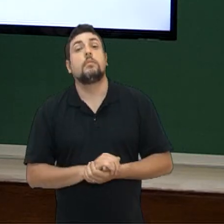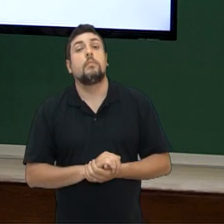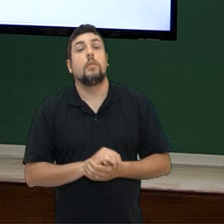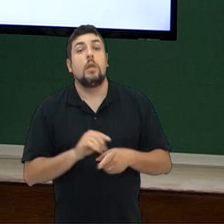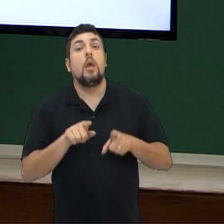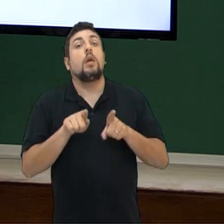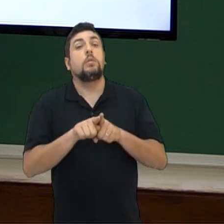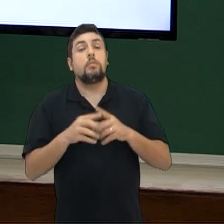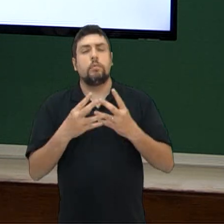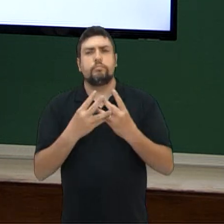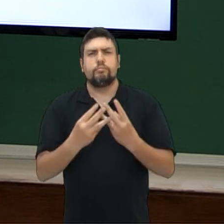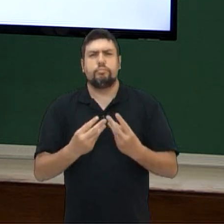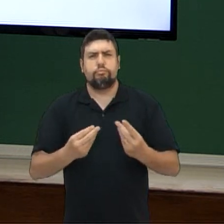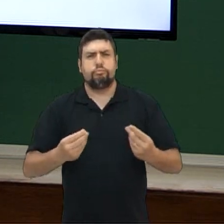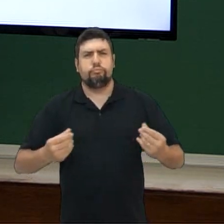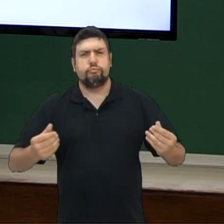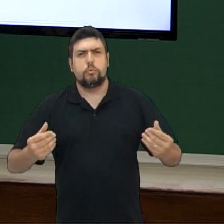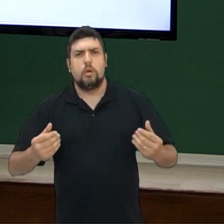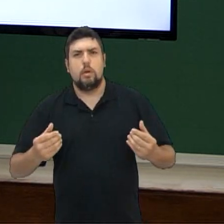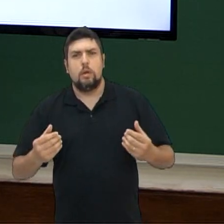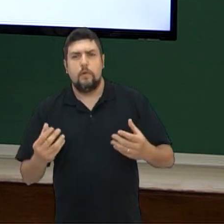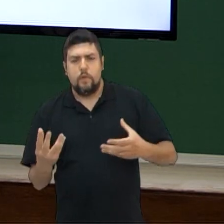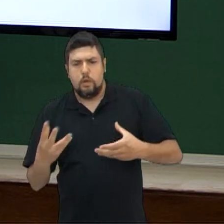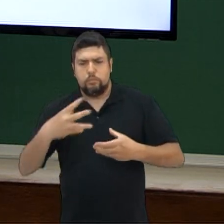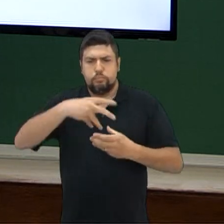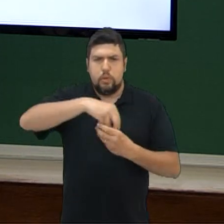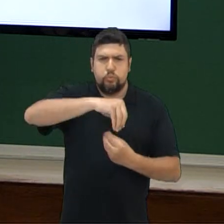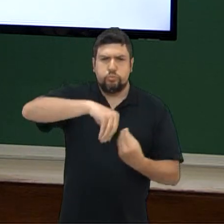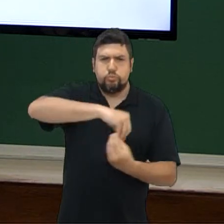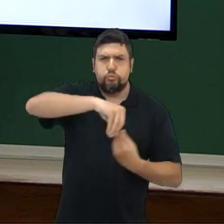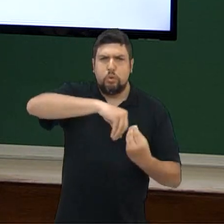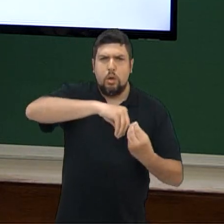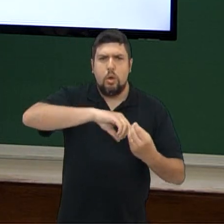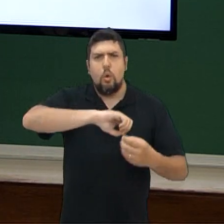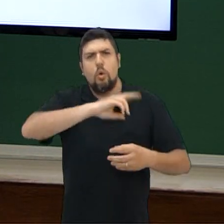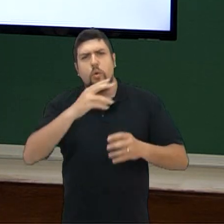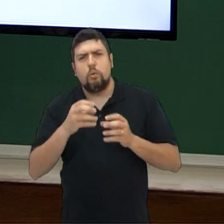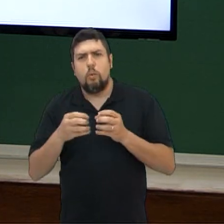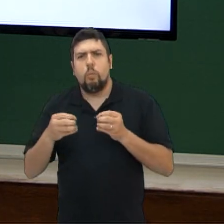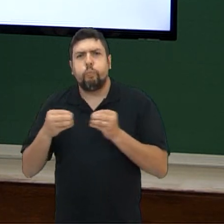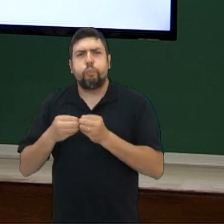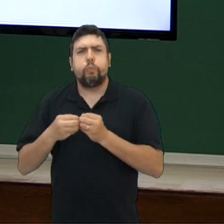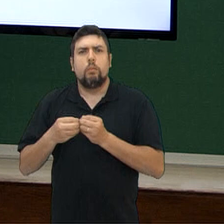Solubilidade. Esses compostos são solúveis ou insolúveis?